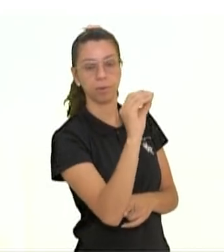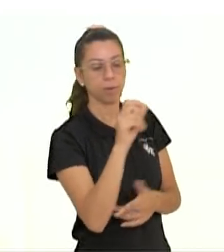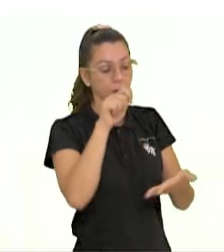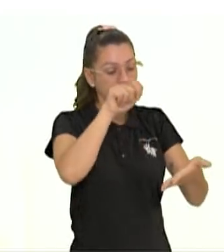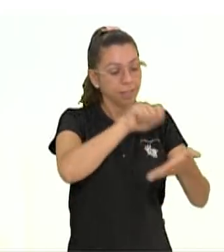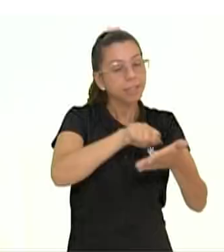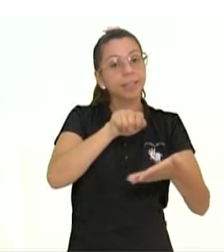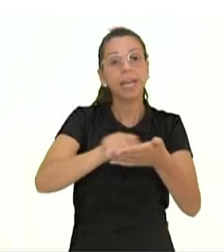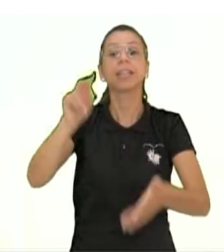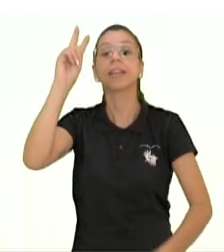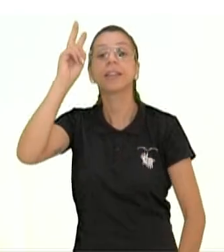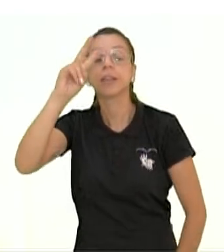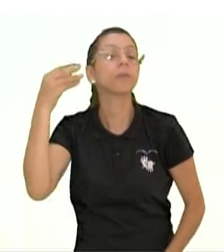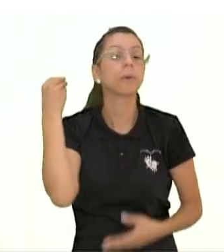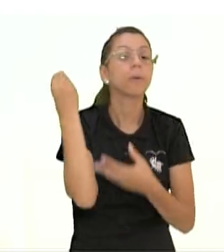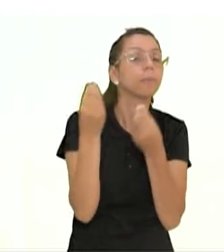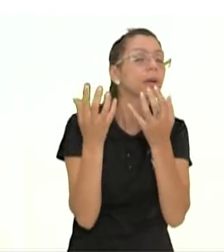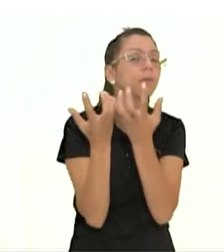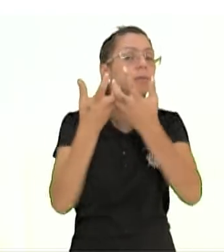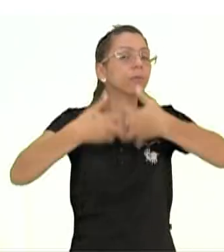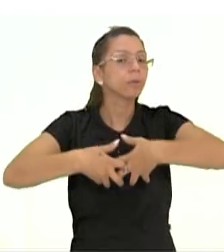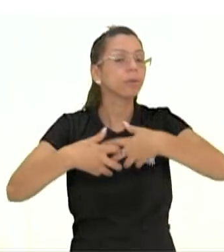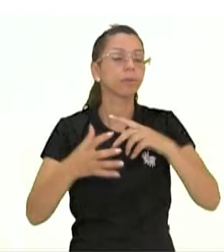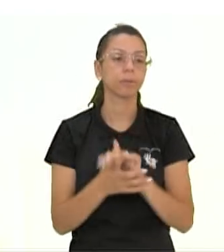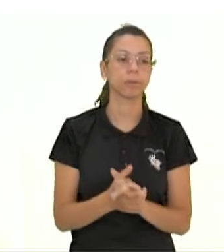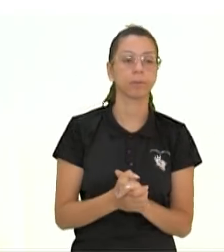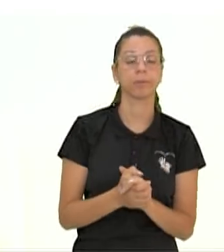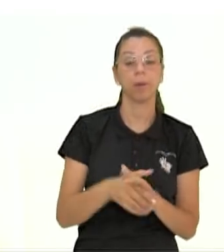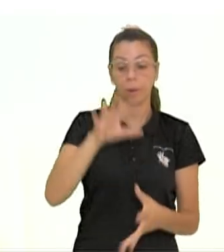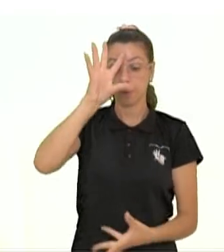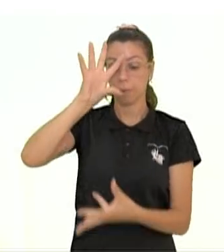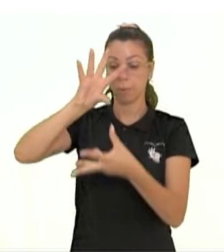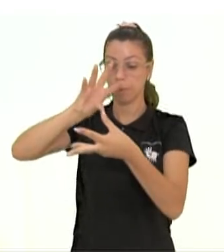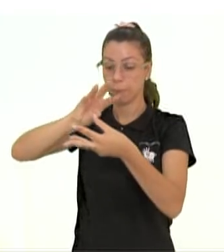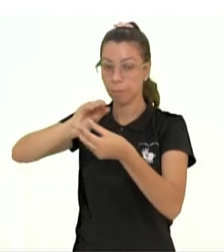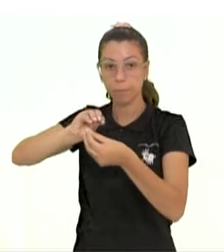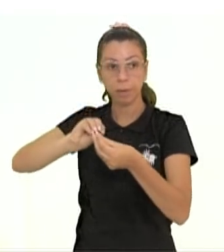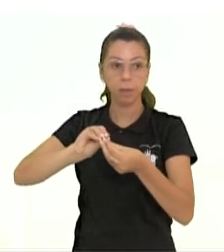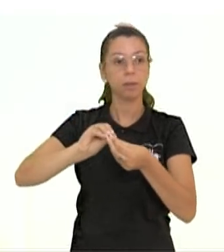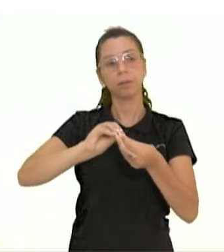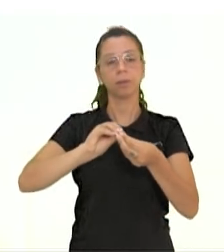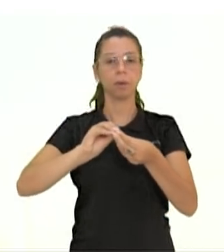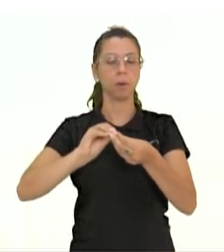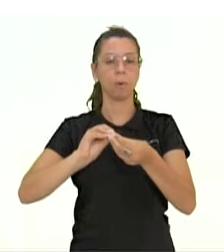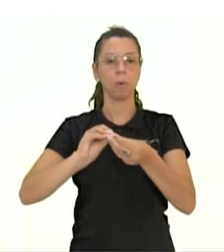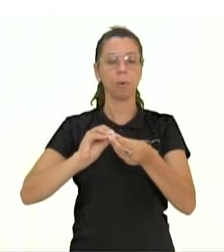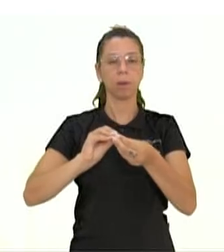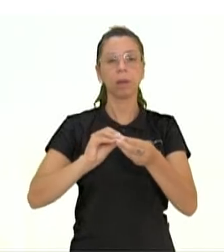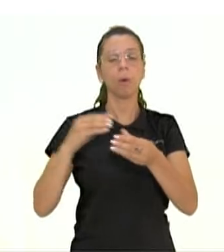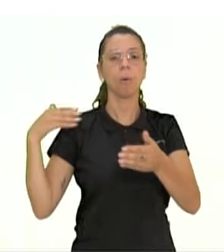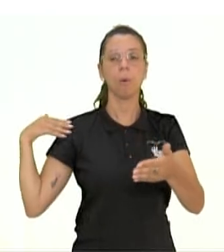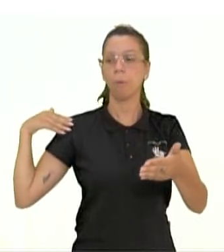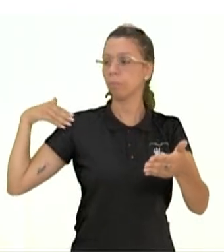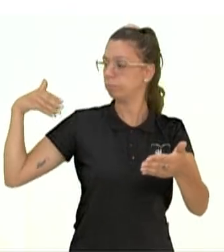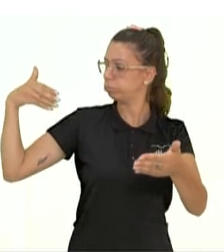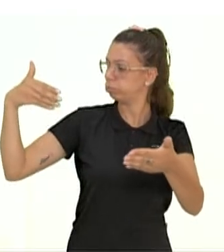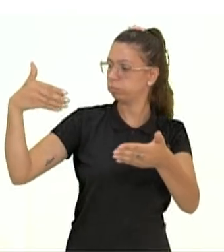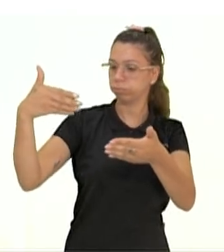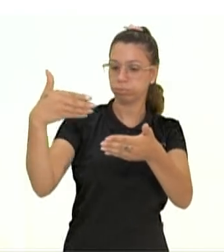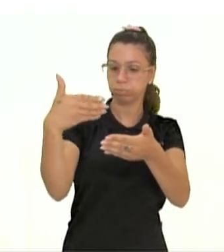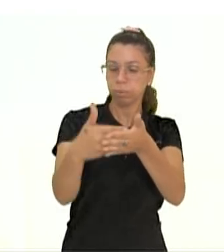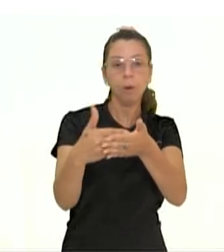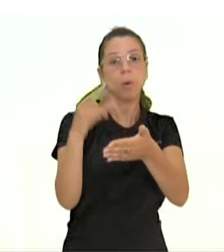escrita da história, como que é feita? Próximo, compreender o que é o tempo histórico, que é uma outra forma de se pensar no